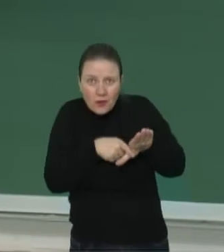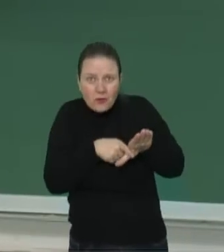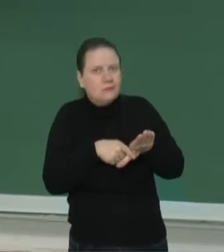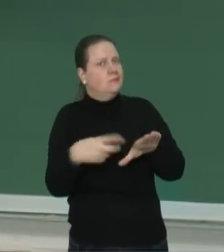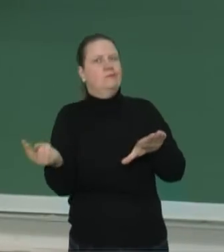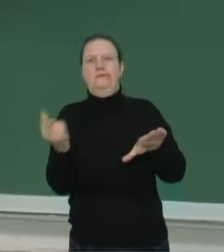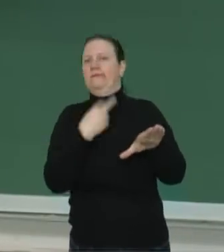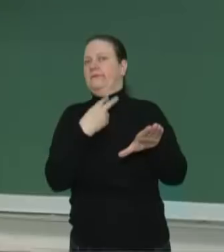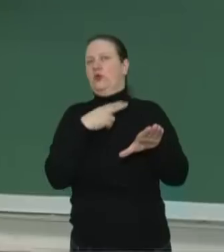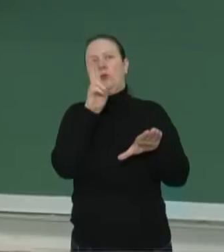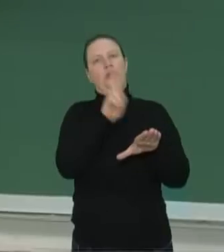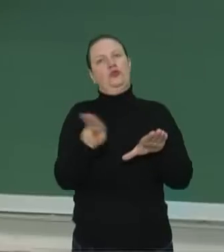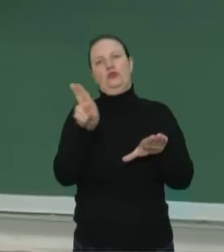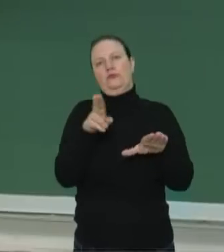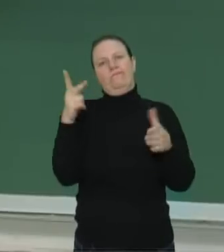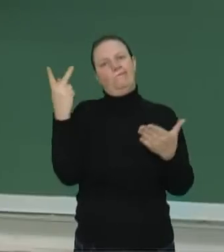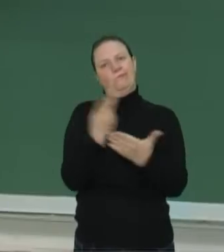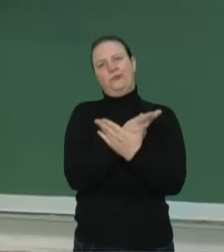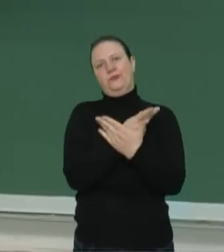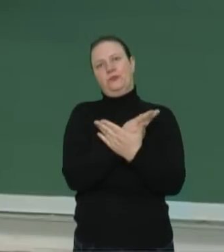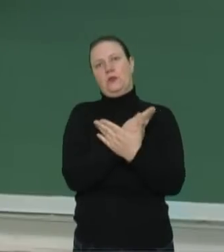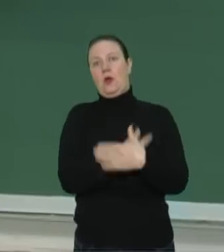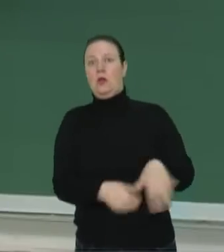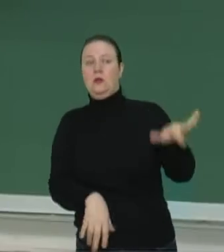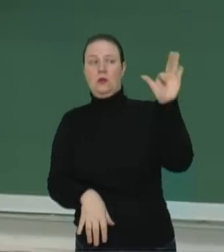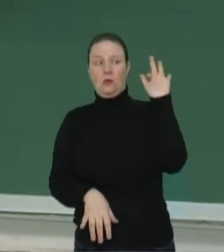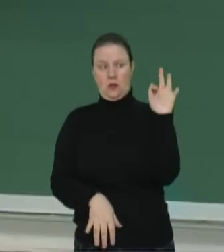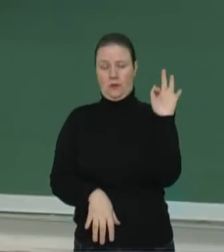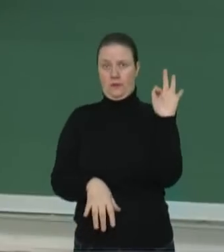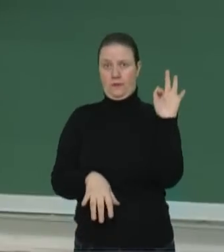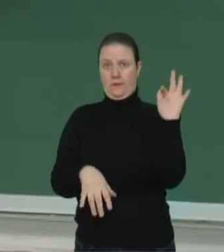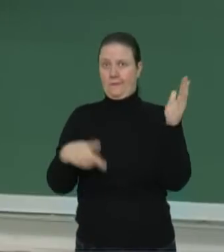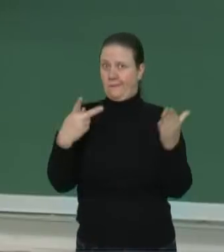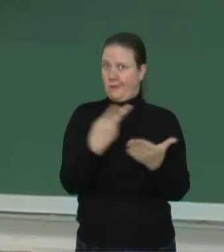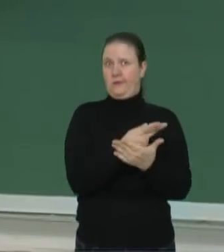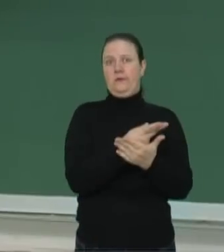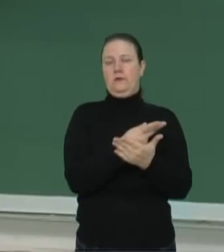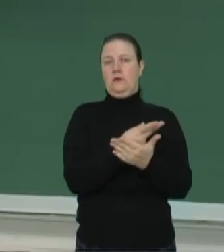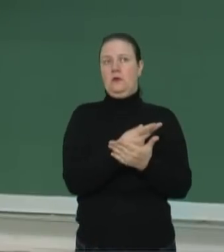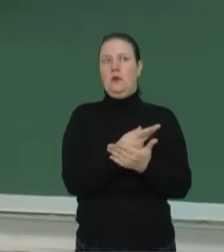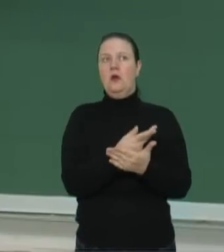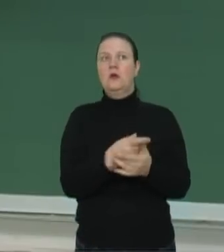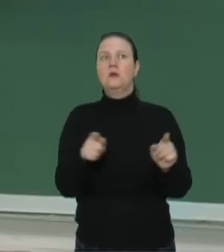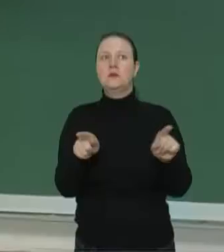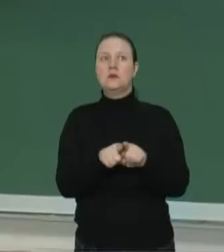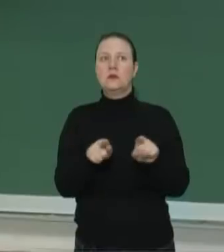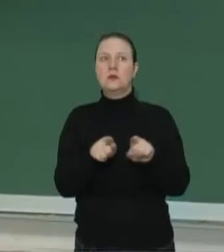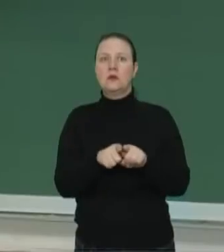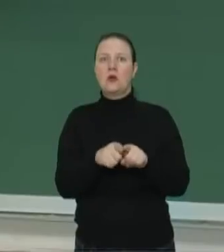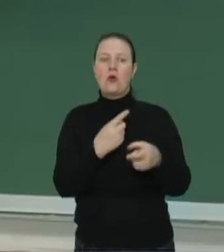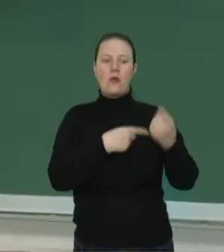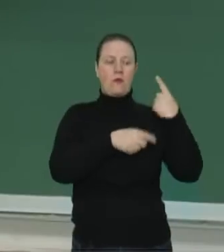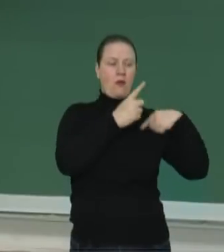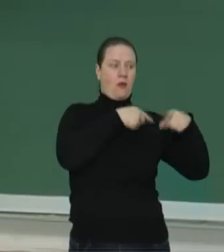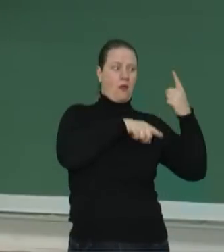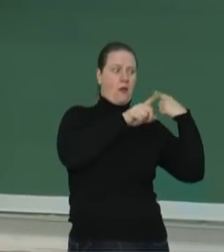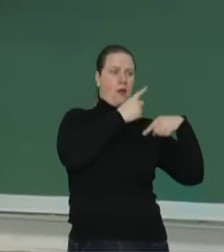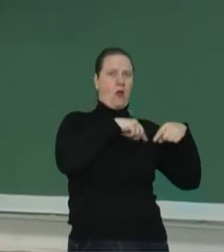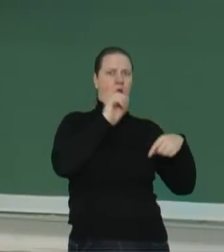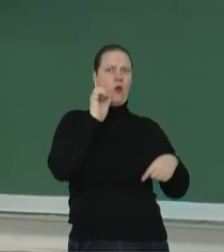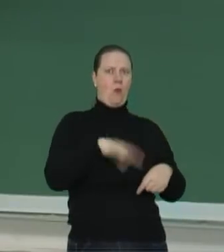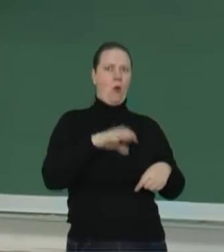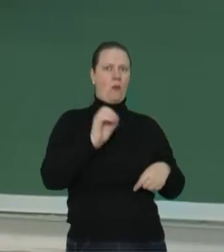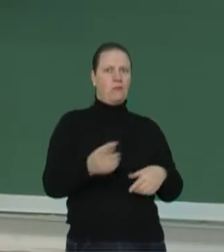não posso usar o pé, tá? O pé não pode tocar a bola. Estando na meia quadra de ataque, retornar a bola lá para